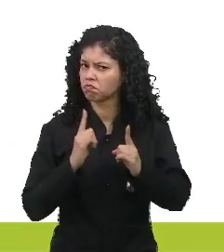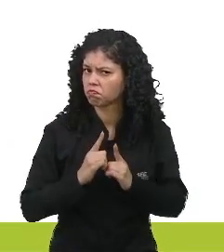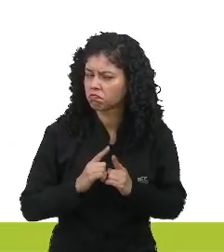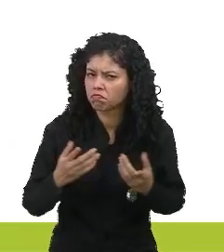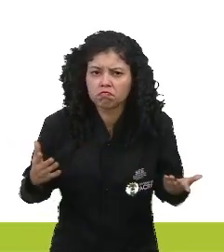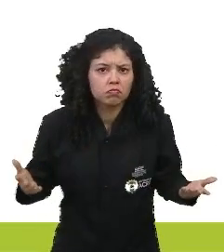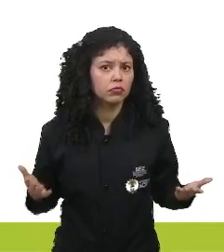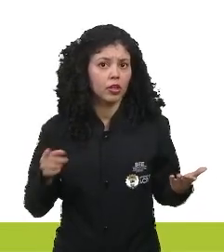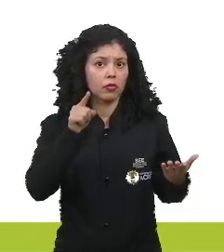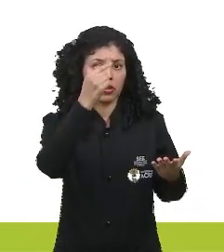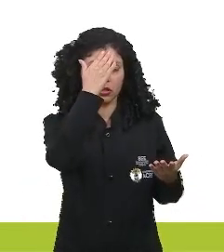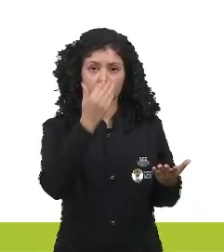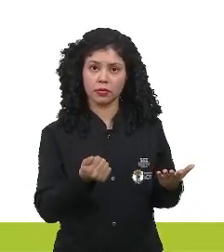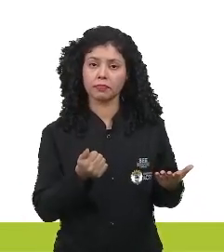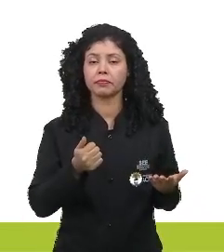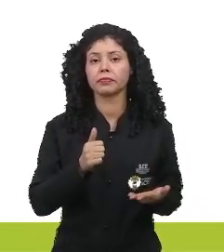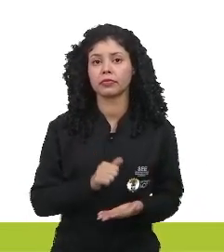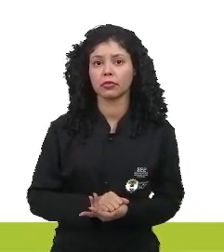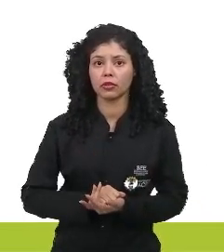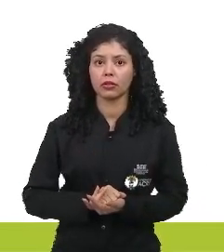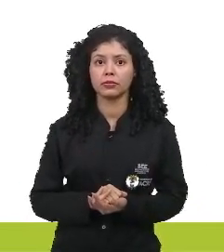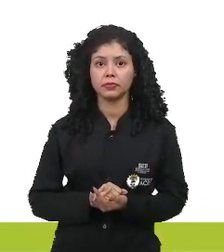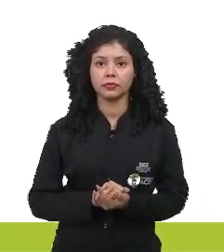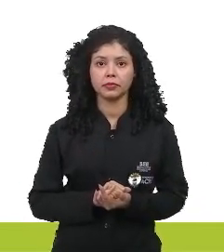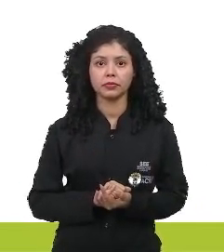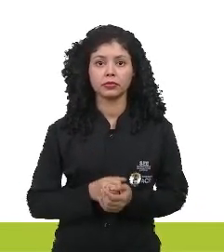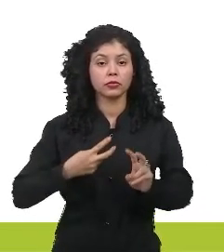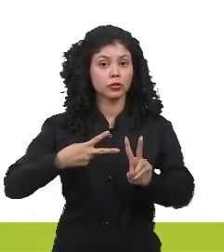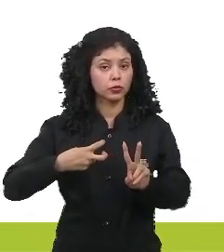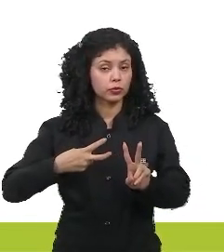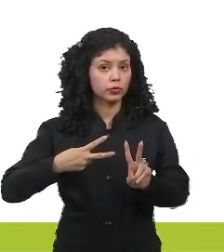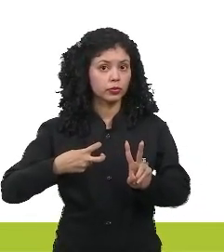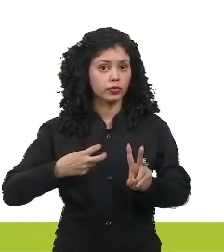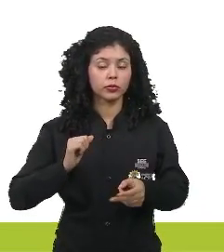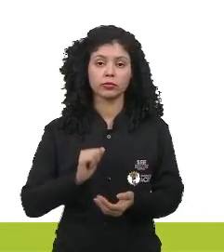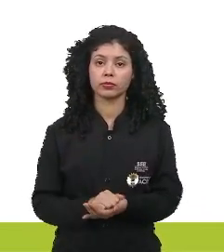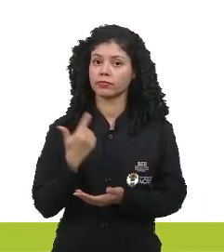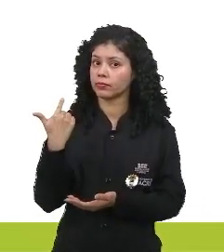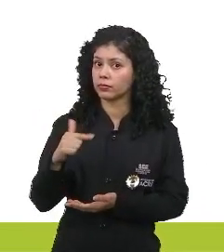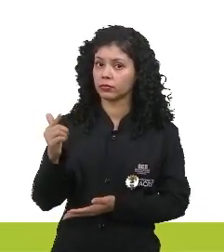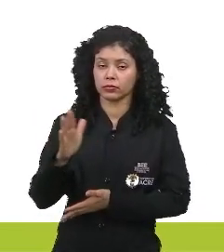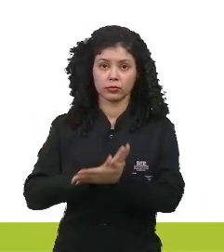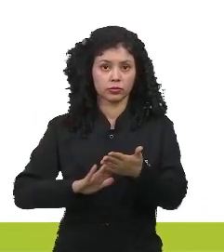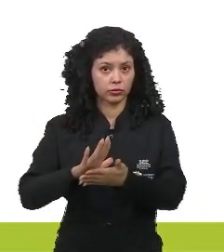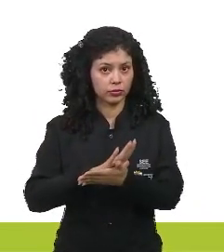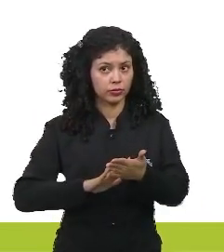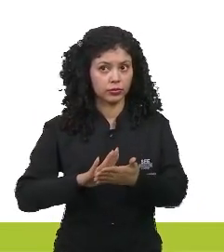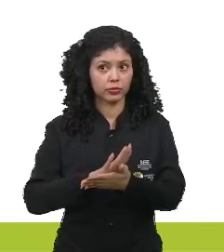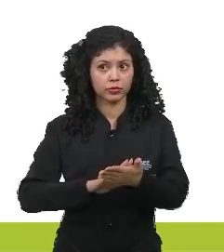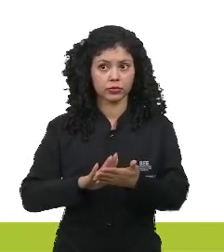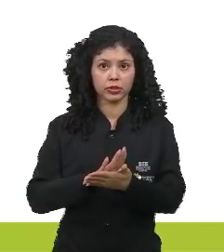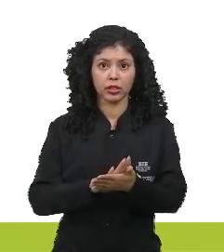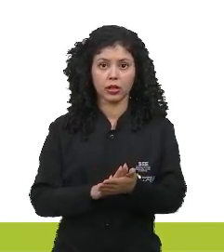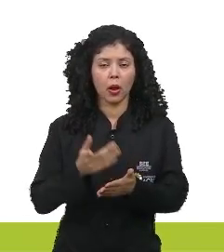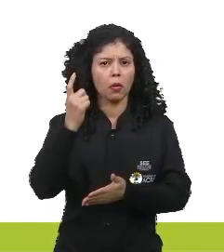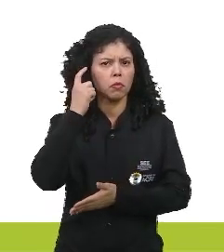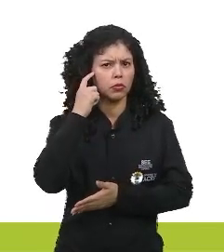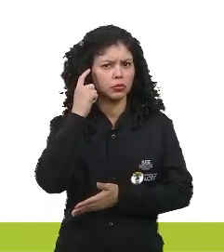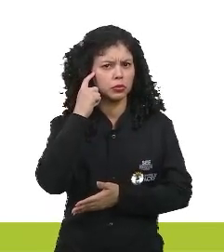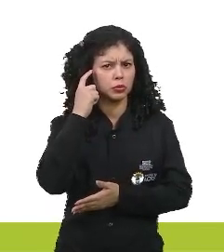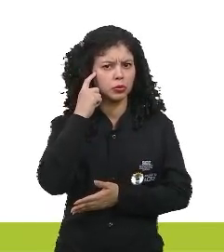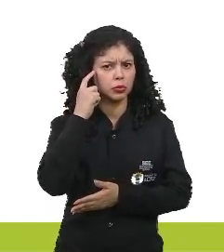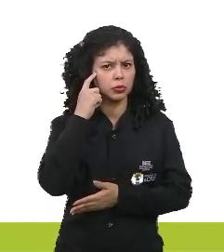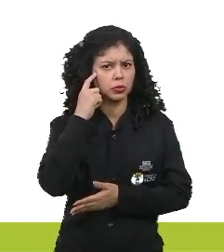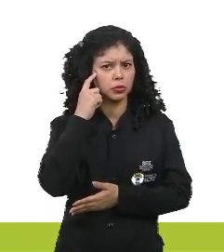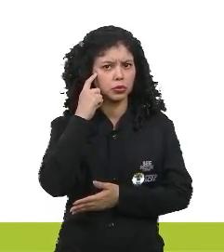atendia? Você sabe que o nativo ele não tem aí o pensamento, ele